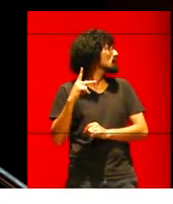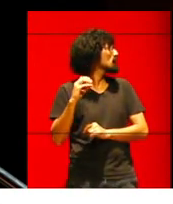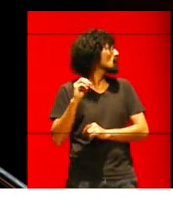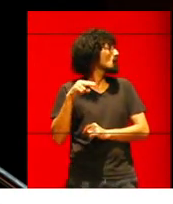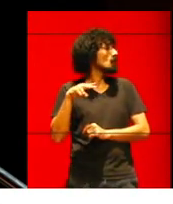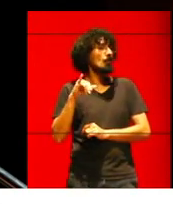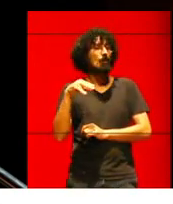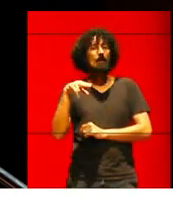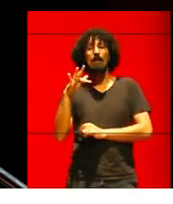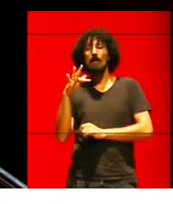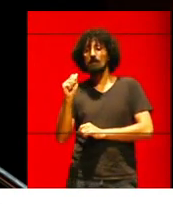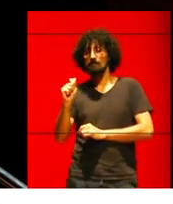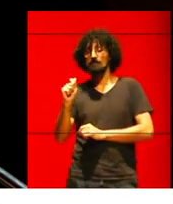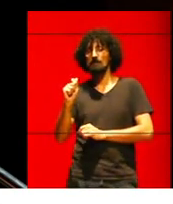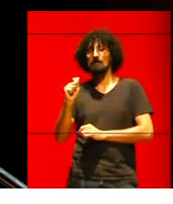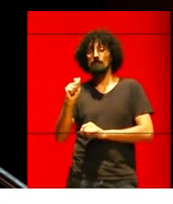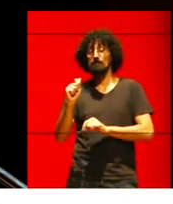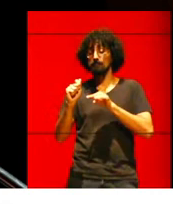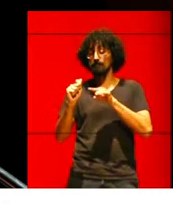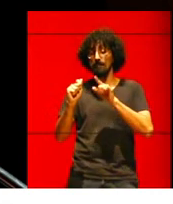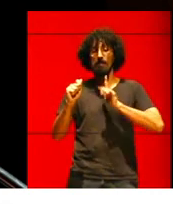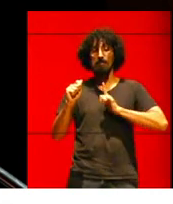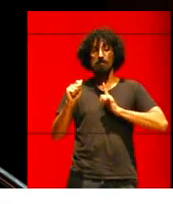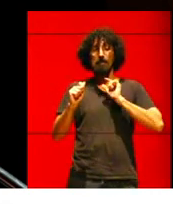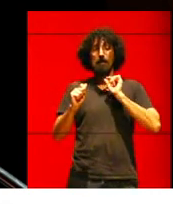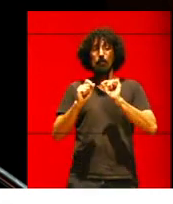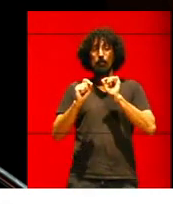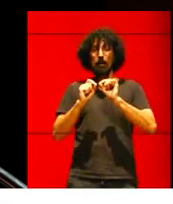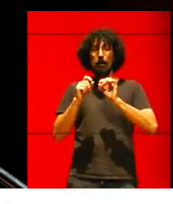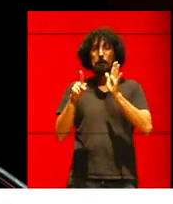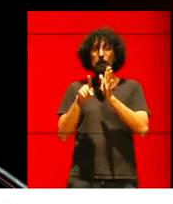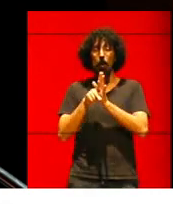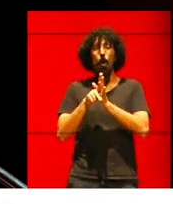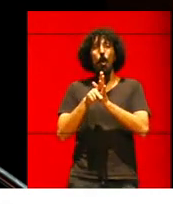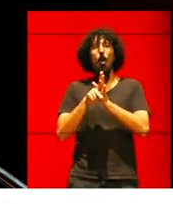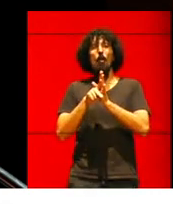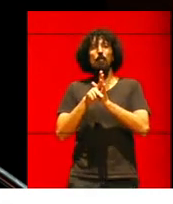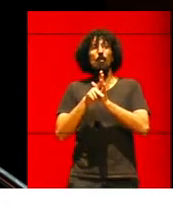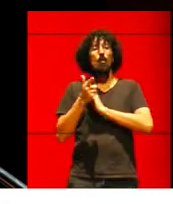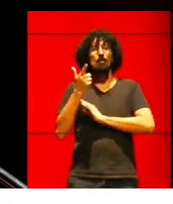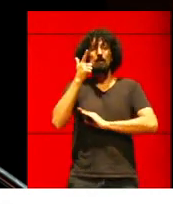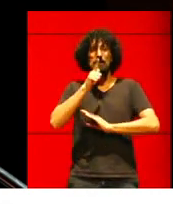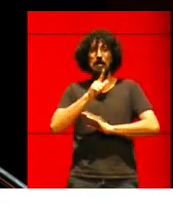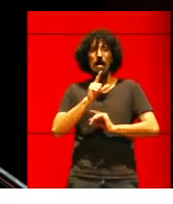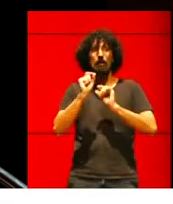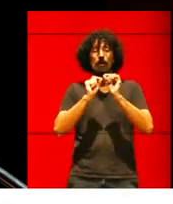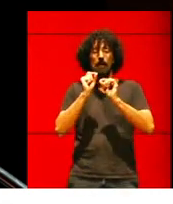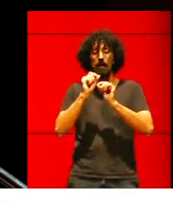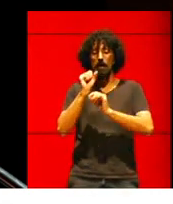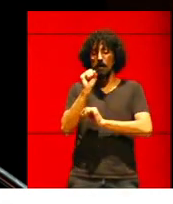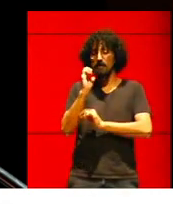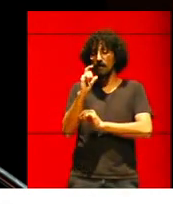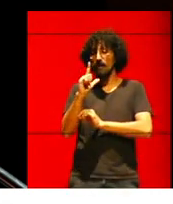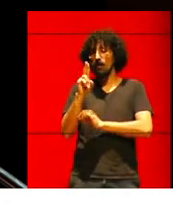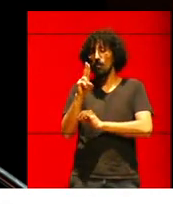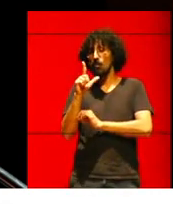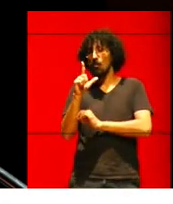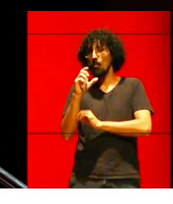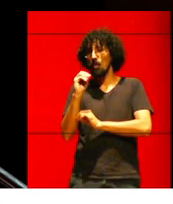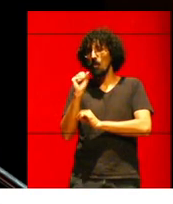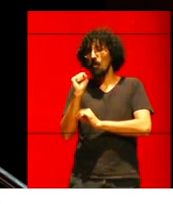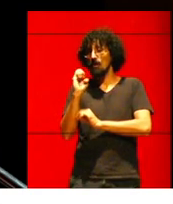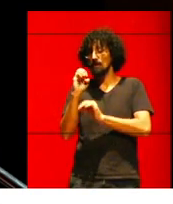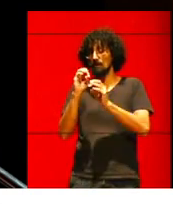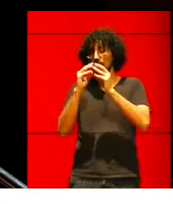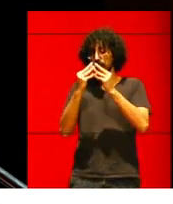é um protozoário que possui as enzimas que fazem a quebra da celulose. Só que a triconifa, ela não